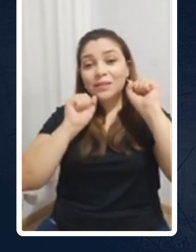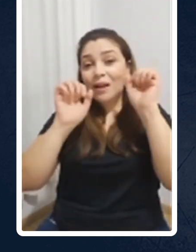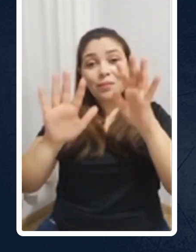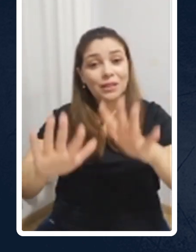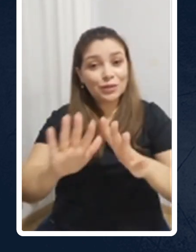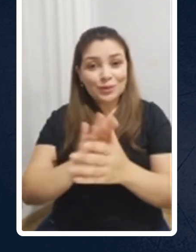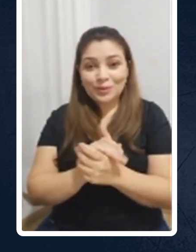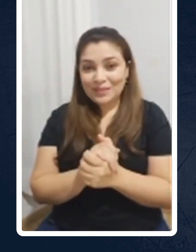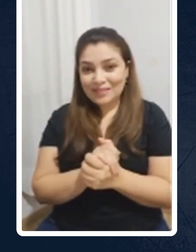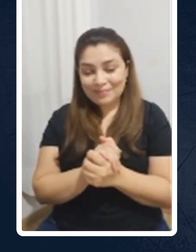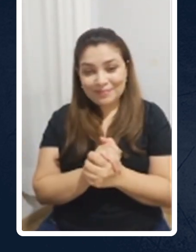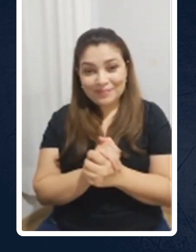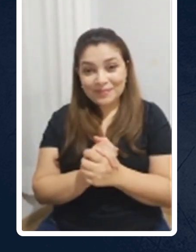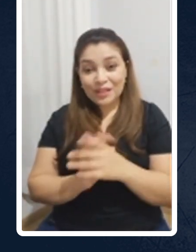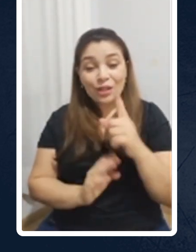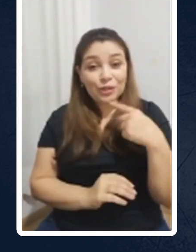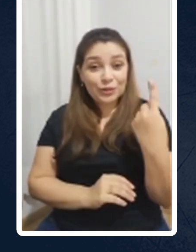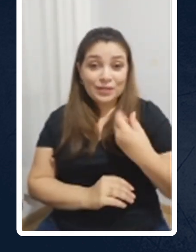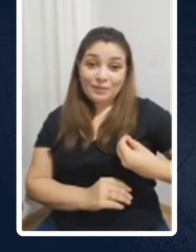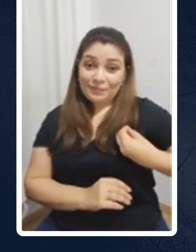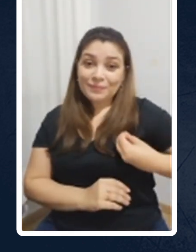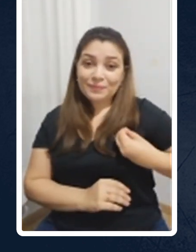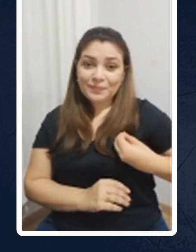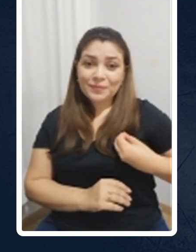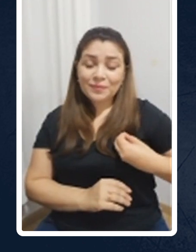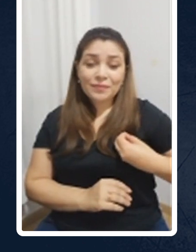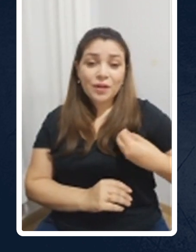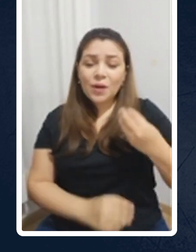Estamos vivendo uma grande oportunidade.